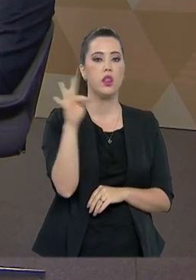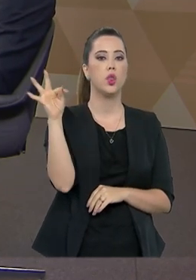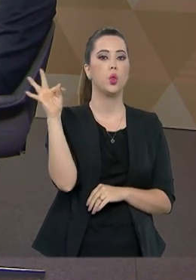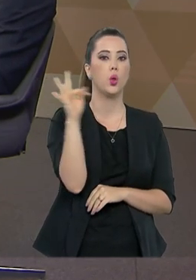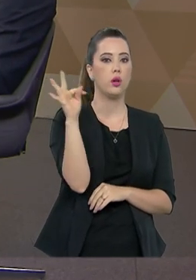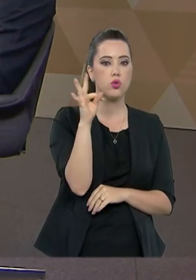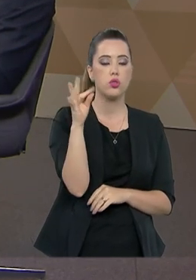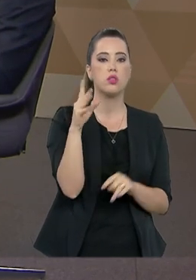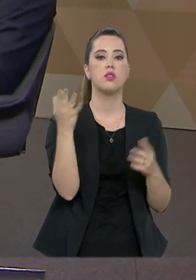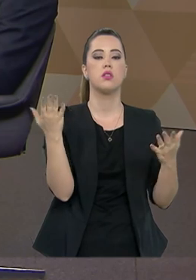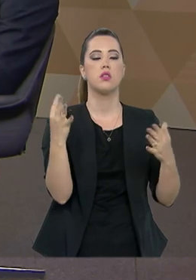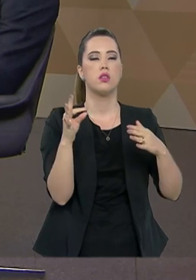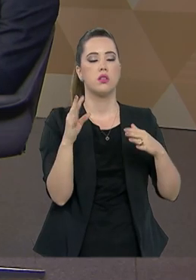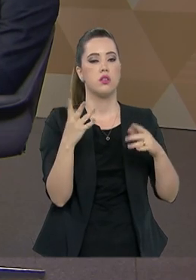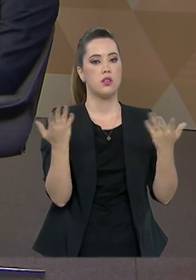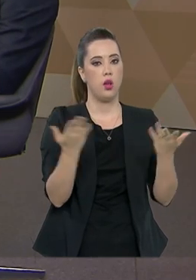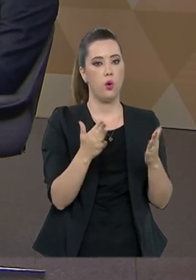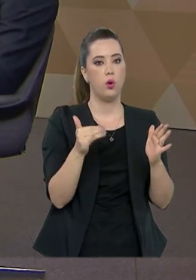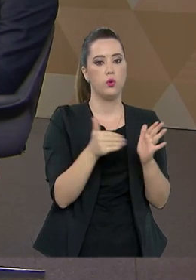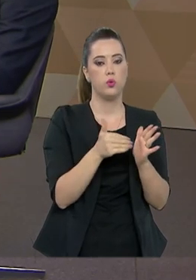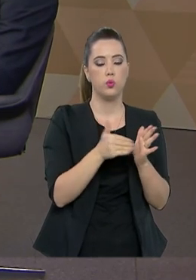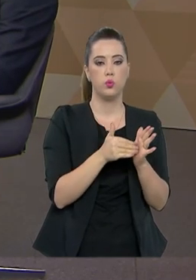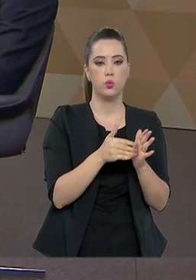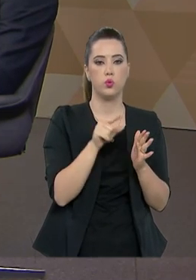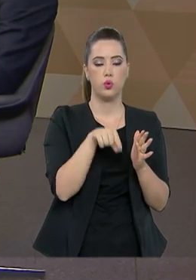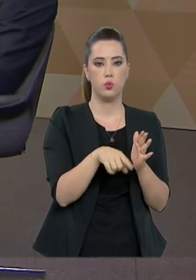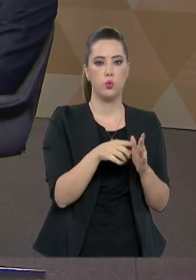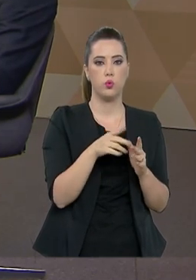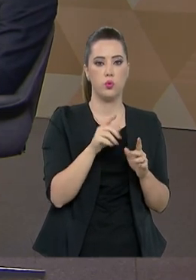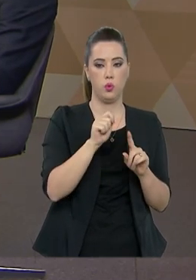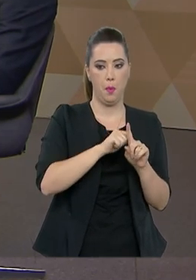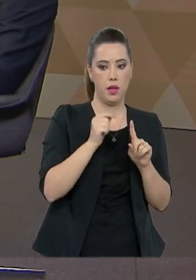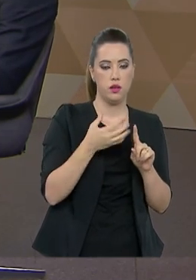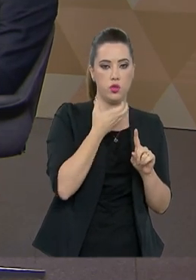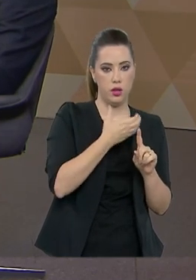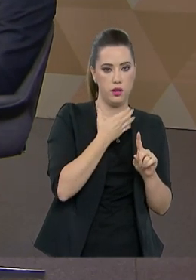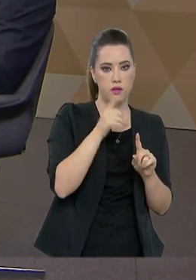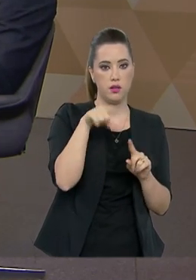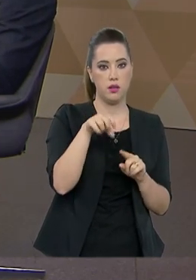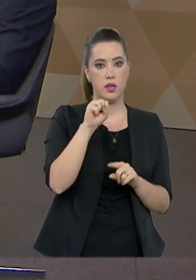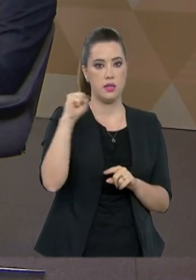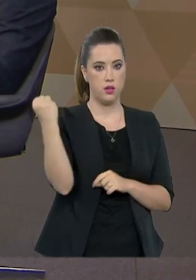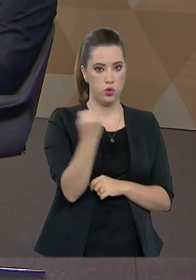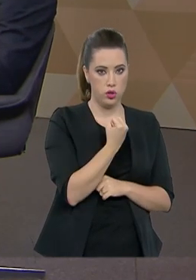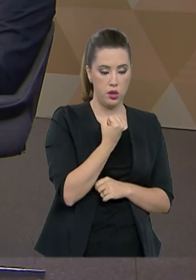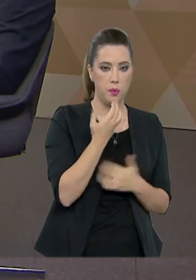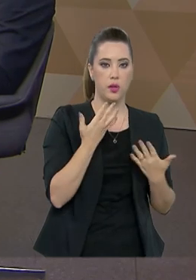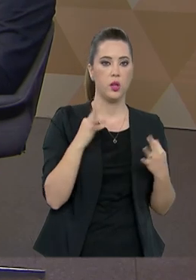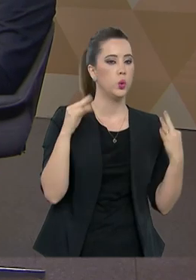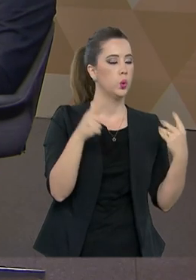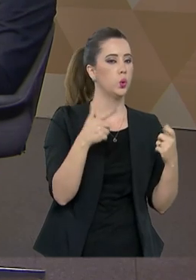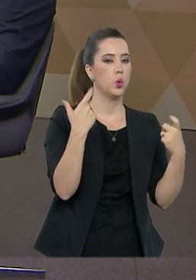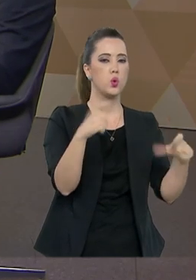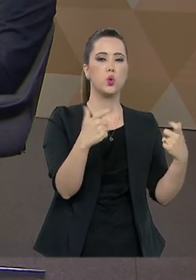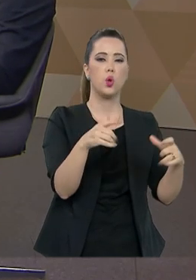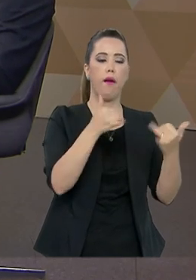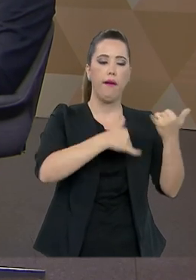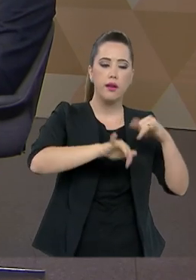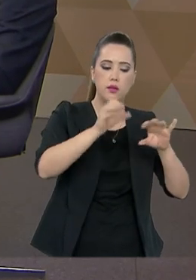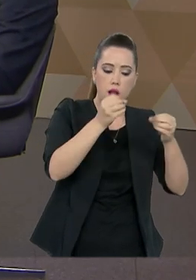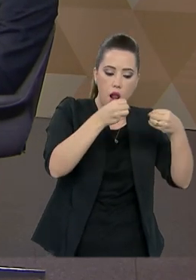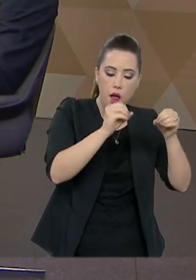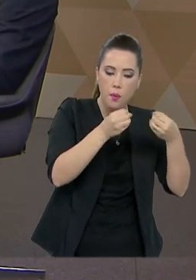o último que vai ser inaugurado no início do próximo mês vai ser Sergipe. Então, com isso, todos os laboratórios, todos os estados vão